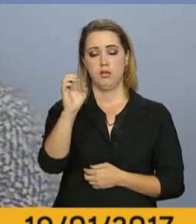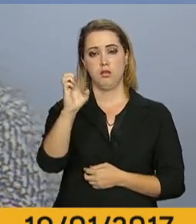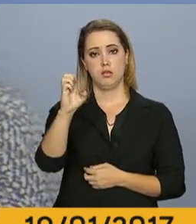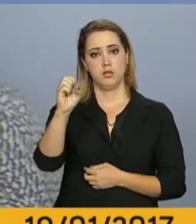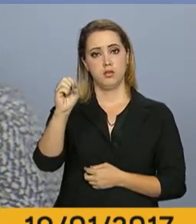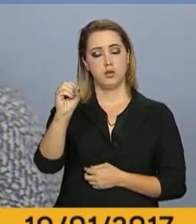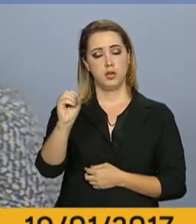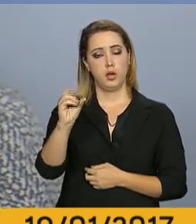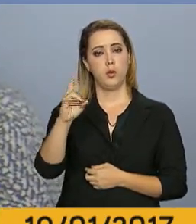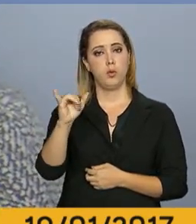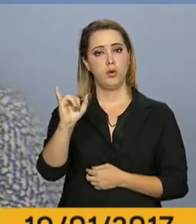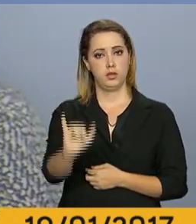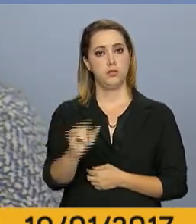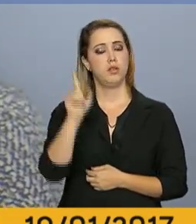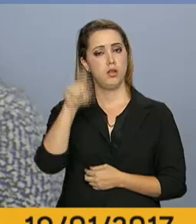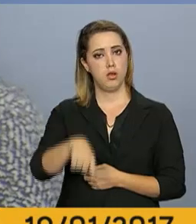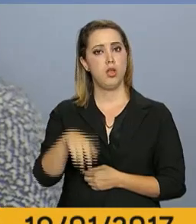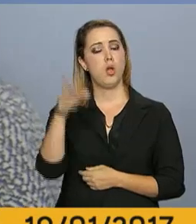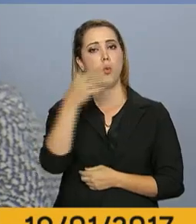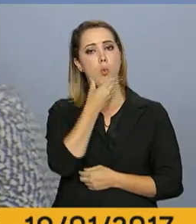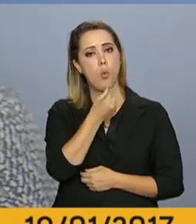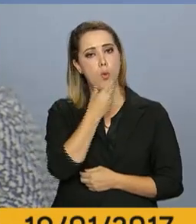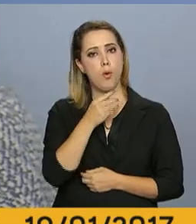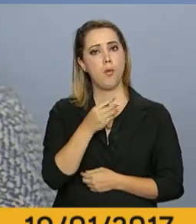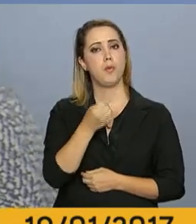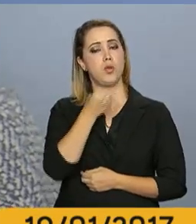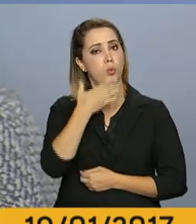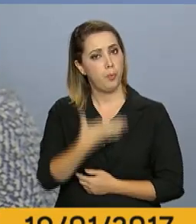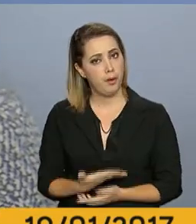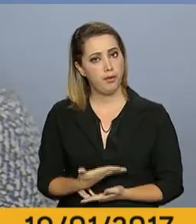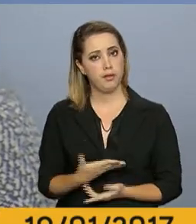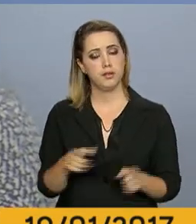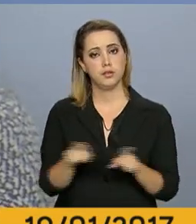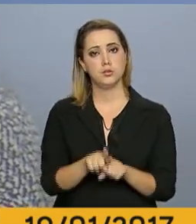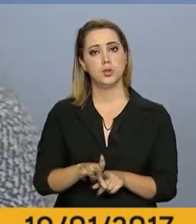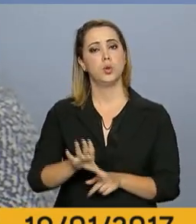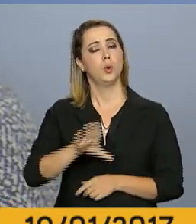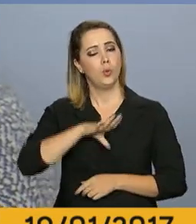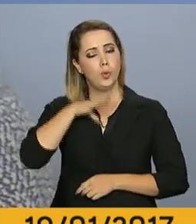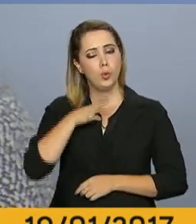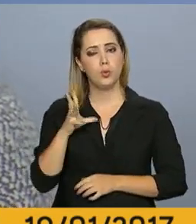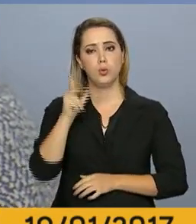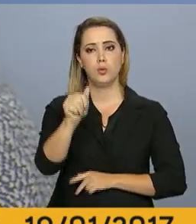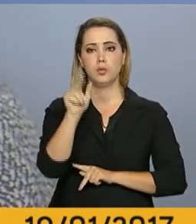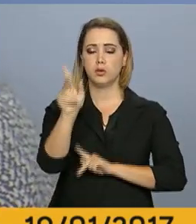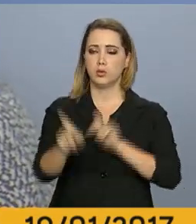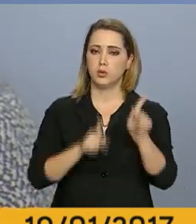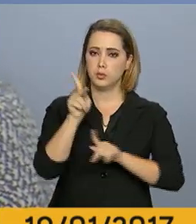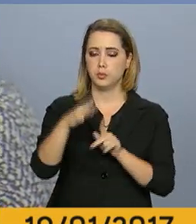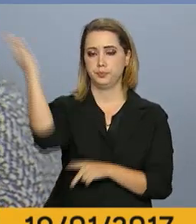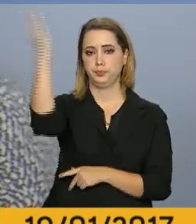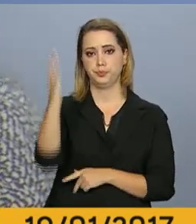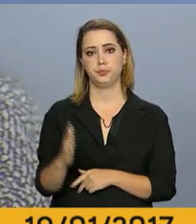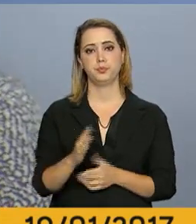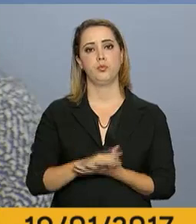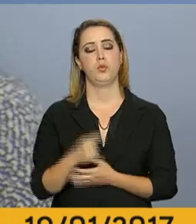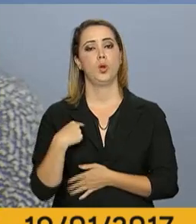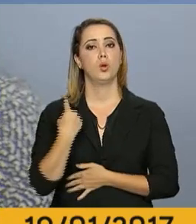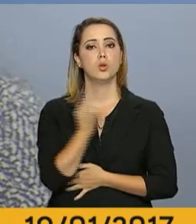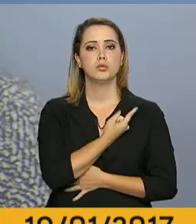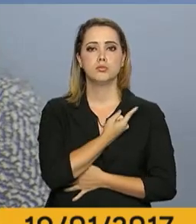homem de bem e era um orgulho para todos os brasileiros.